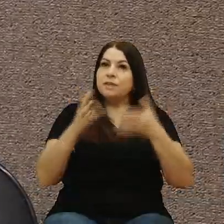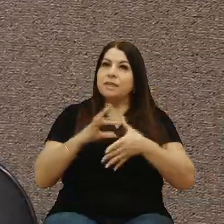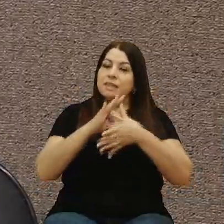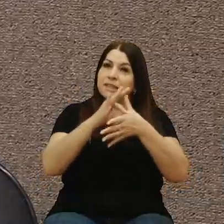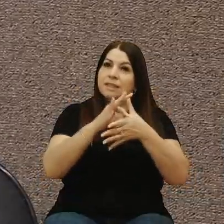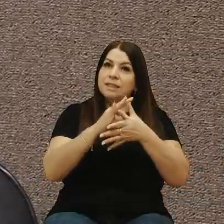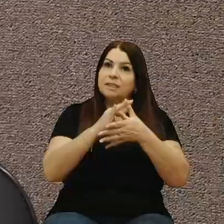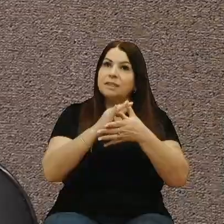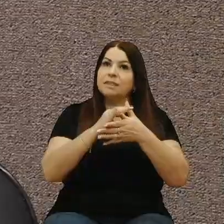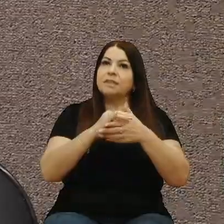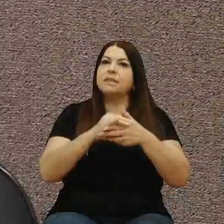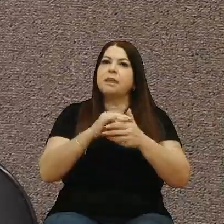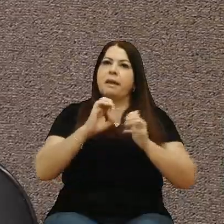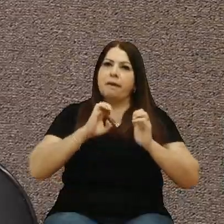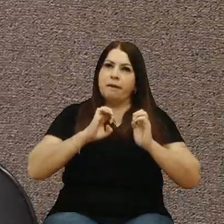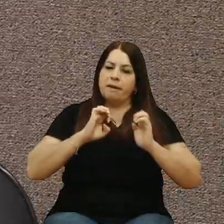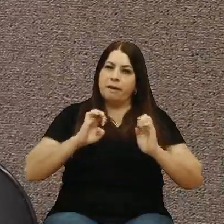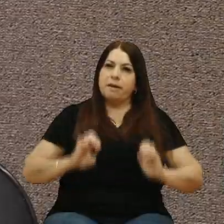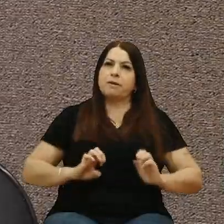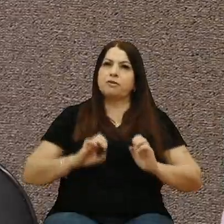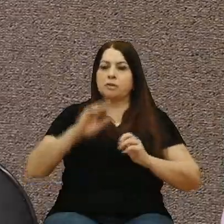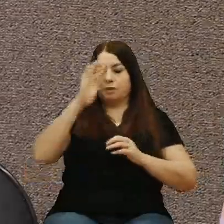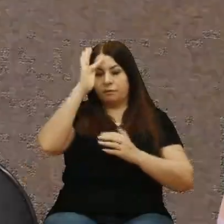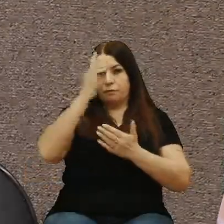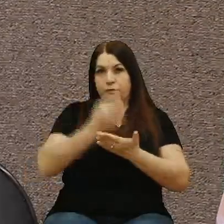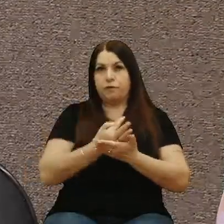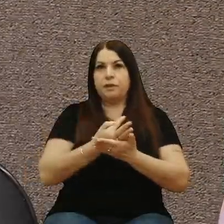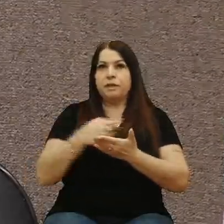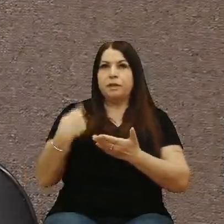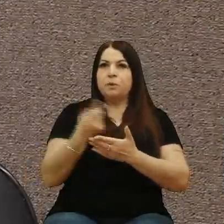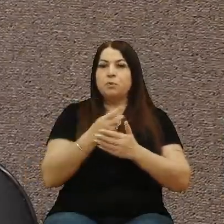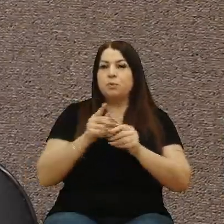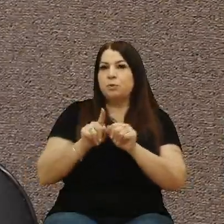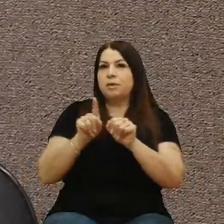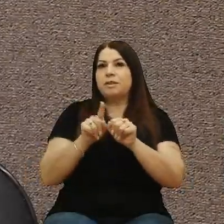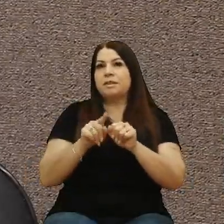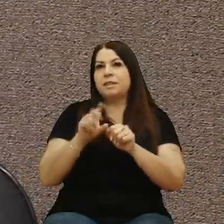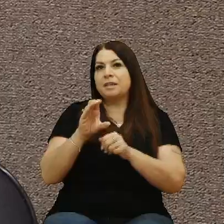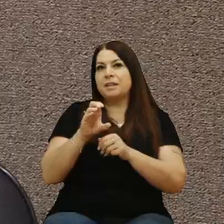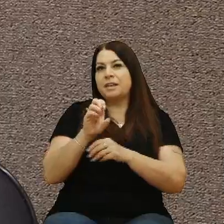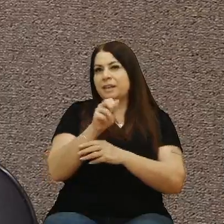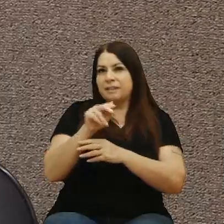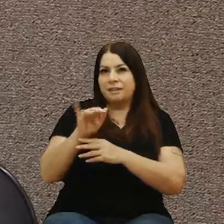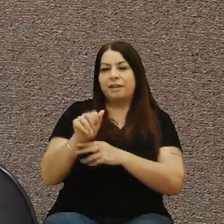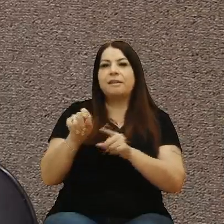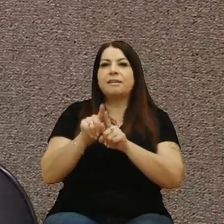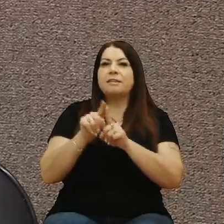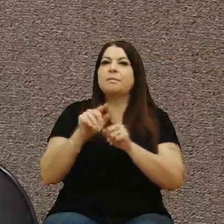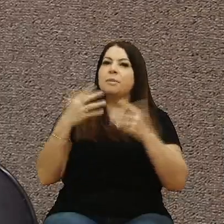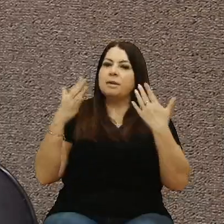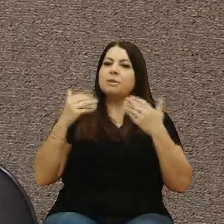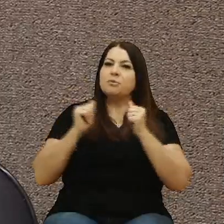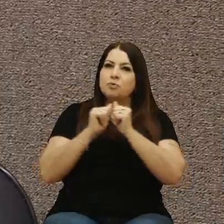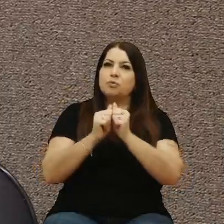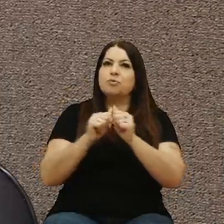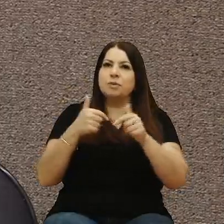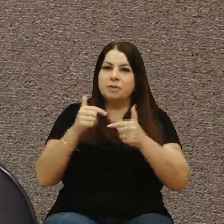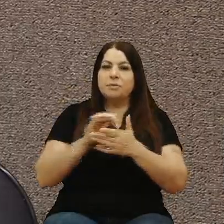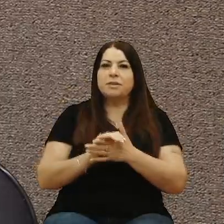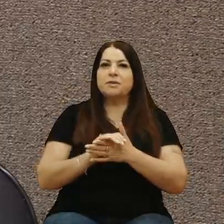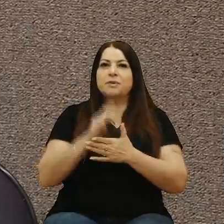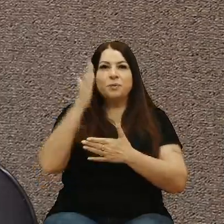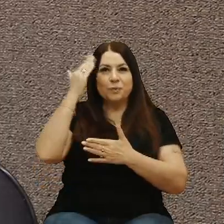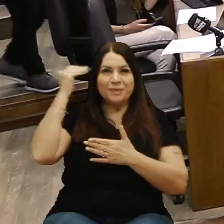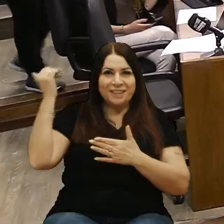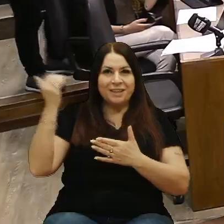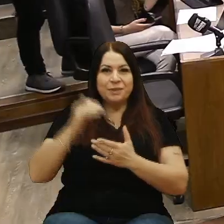lideranças éticas comprometidas com a fé e com a doutrina social cristã. Então, parabéns a vocês. Sigam contando comigo nesse trabalho.